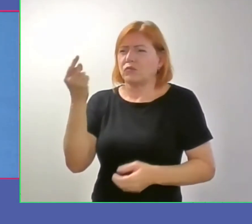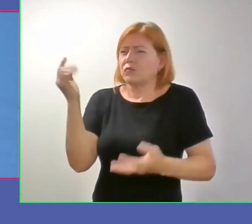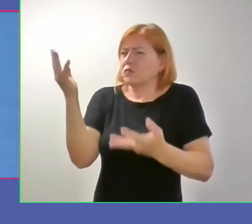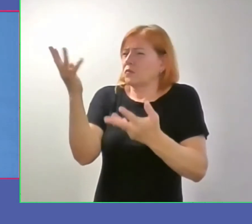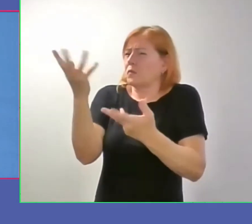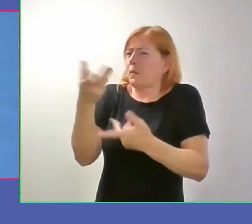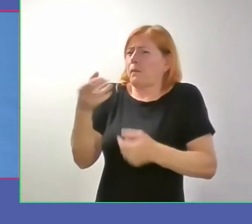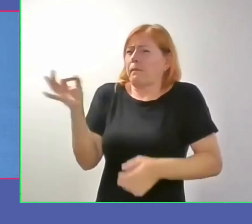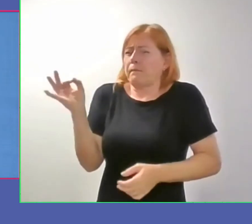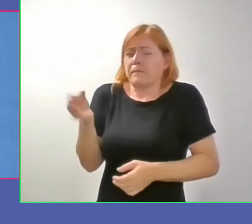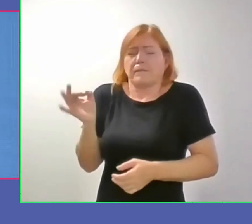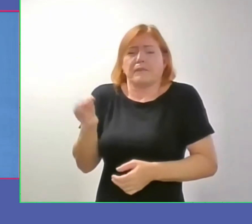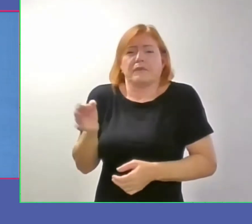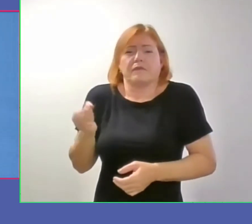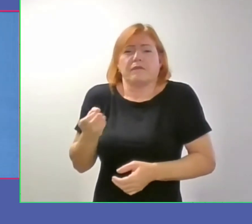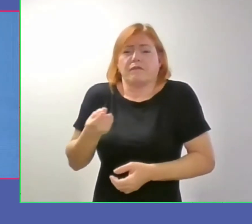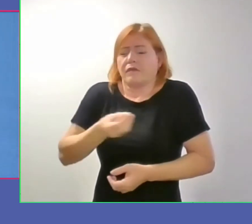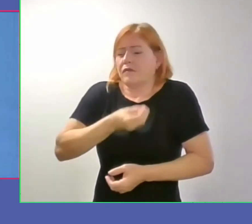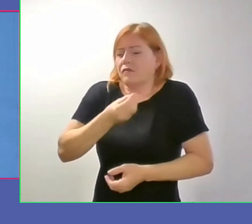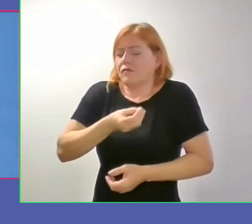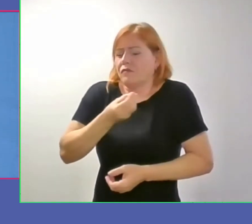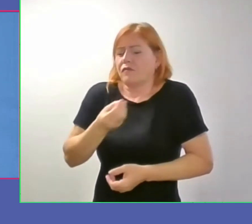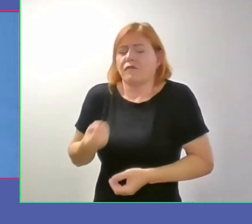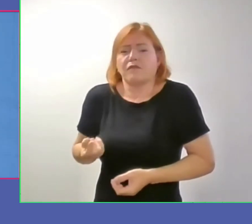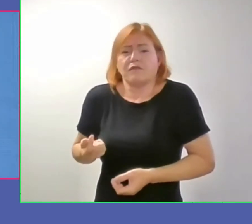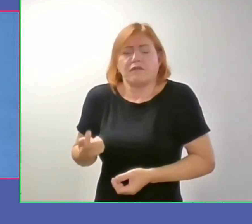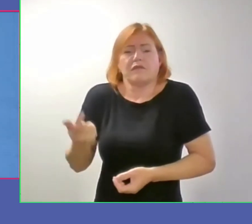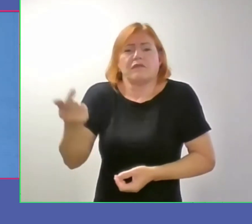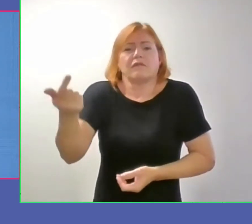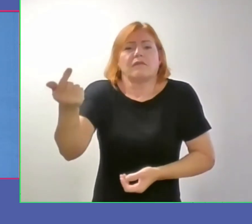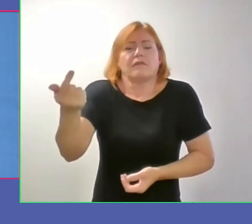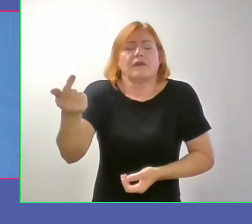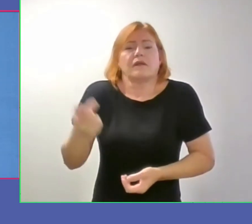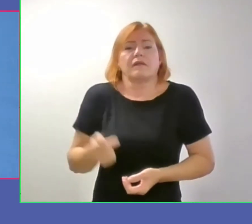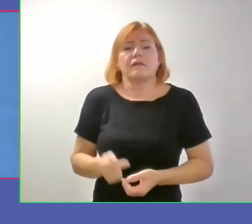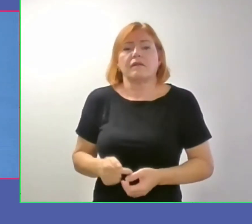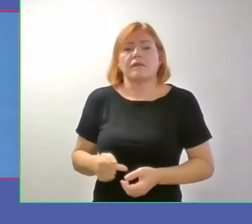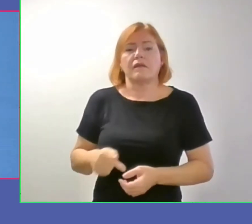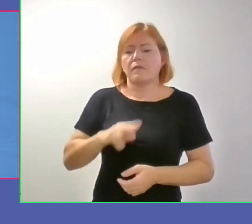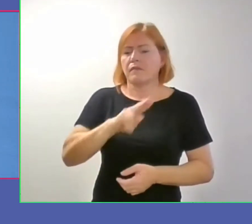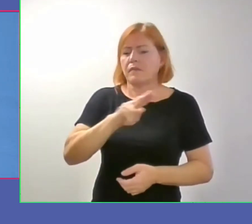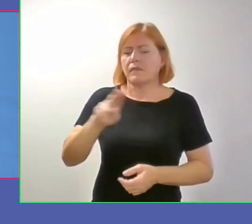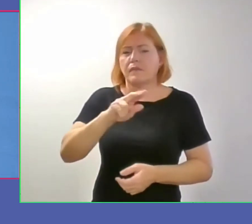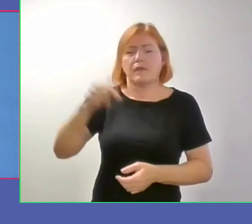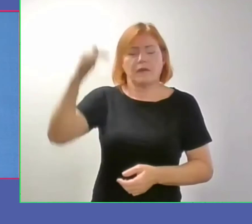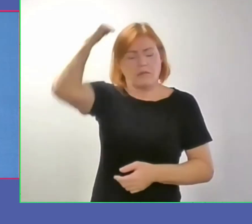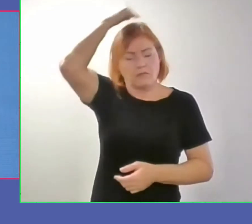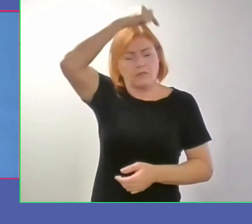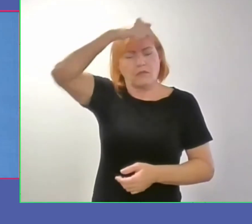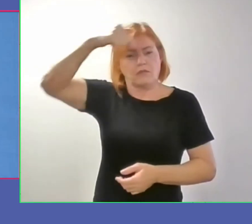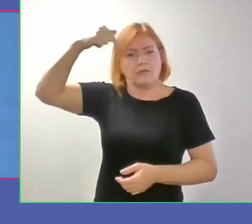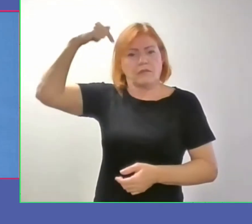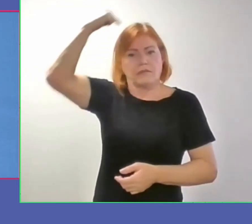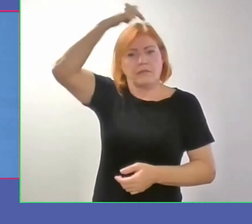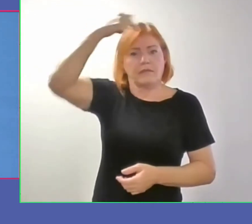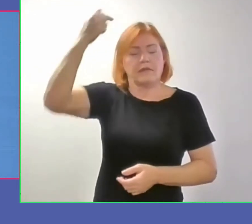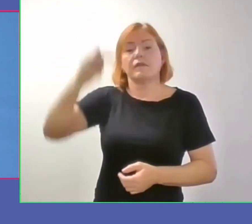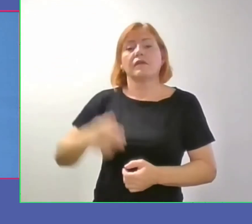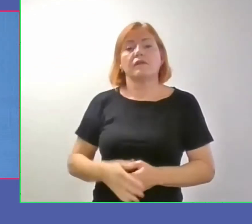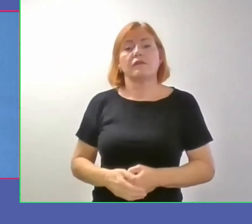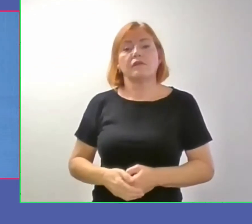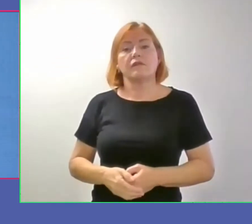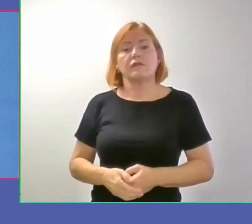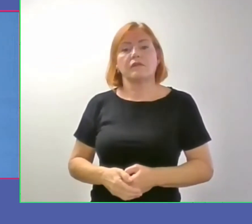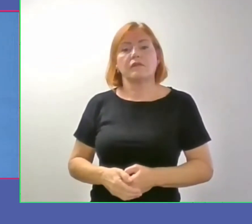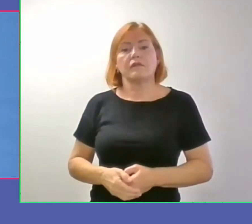é santíssimo. Na versão Ferreira de Almeida diz: é aquele que vive a